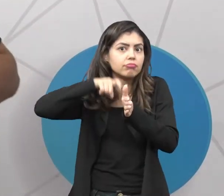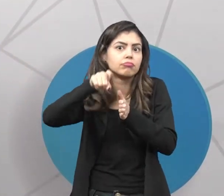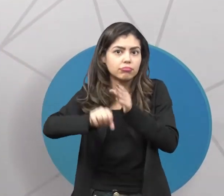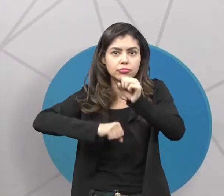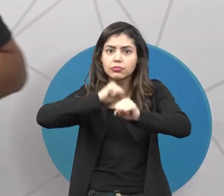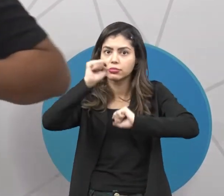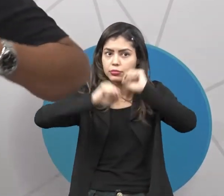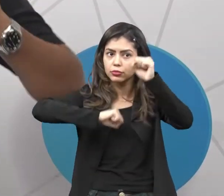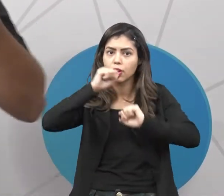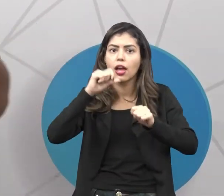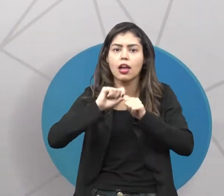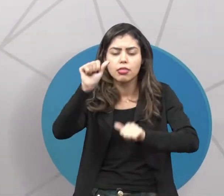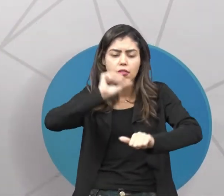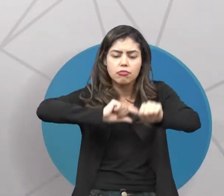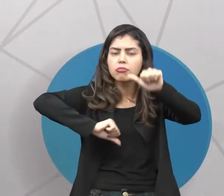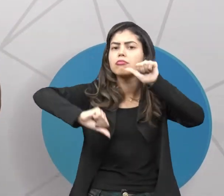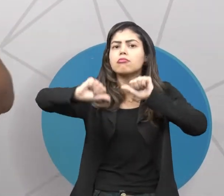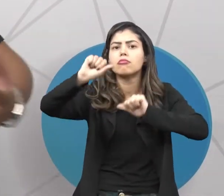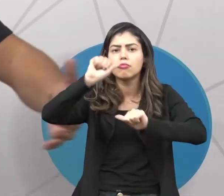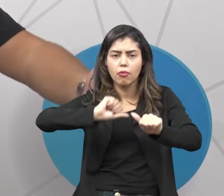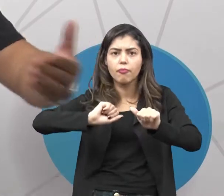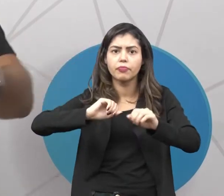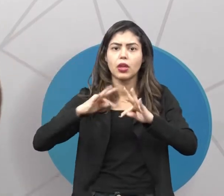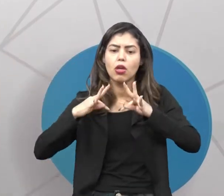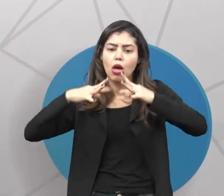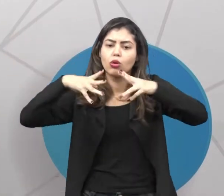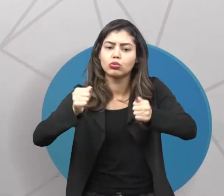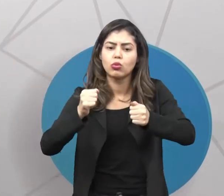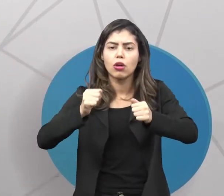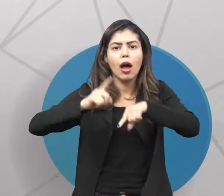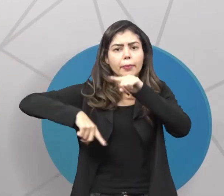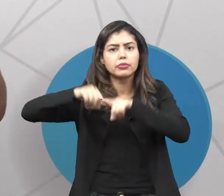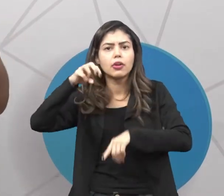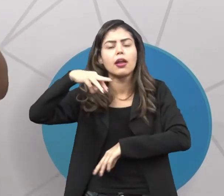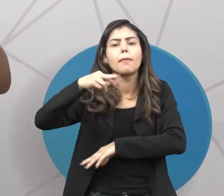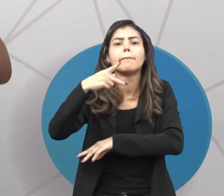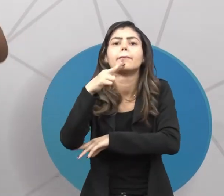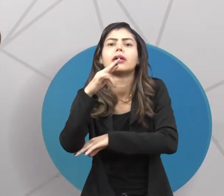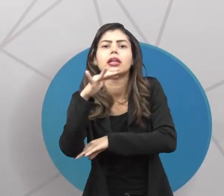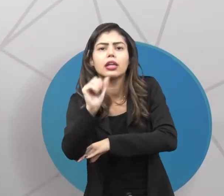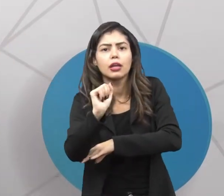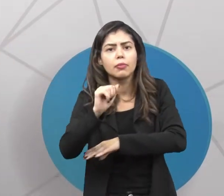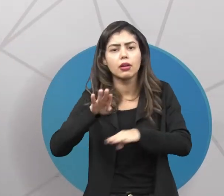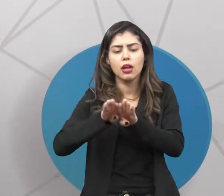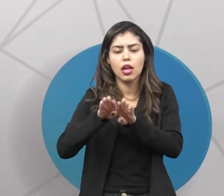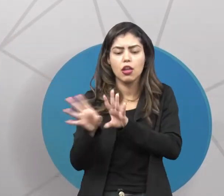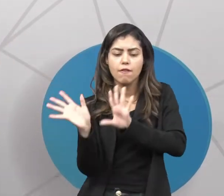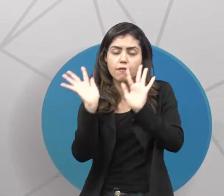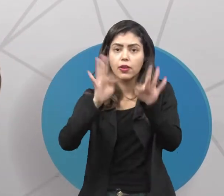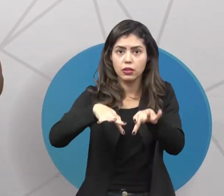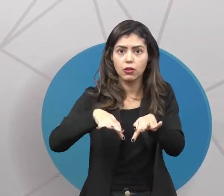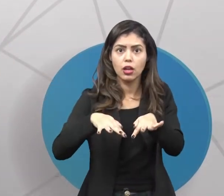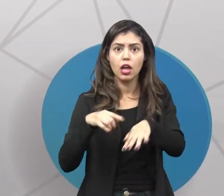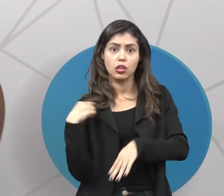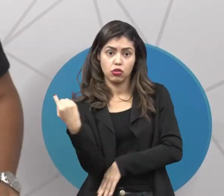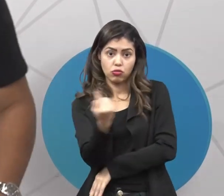agroindústrias. São aquelas que transformam, tá, toda essa matéria-prima, tá, depois em produtos finais que sirva para a